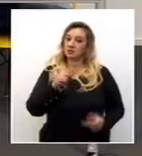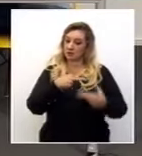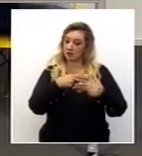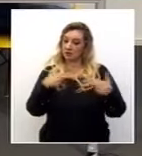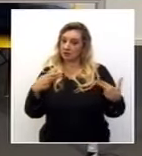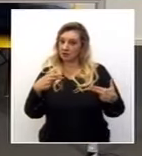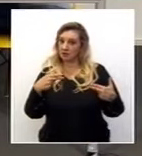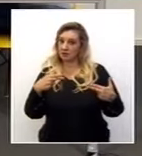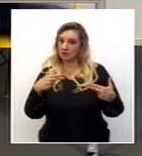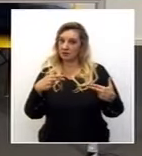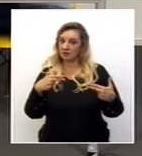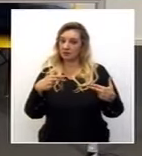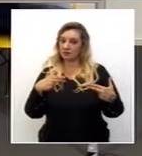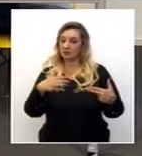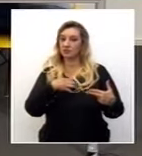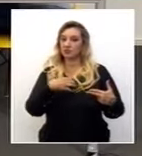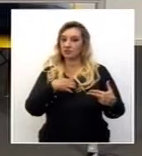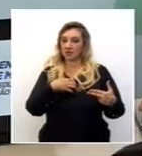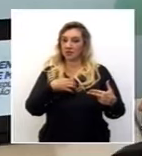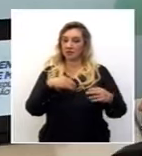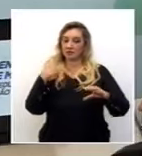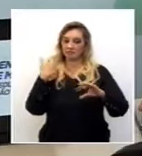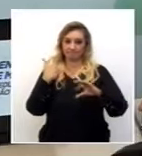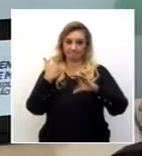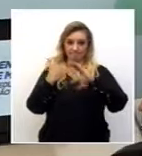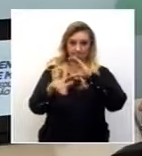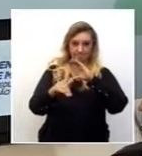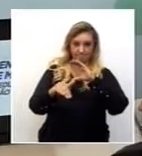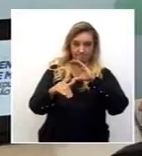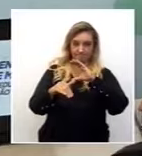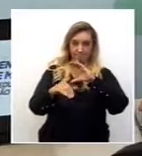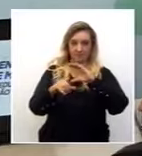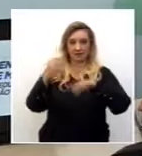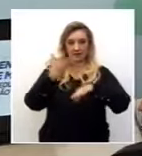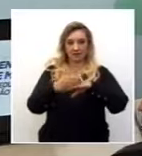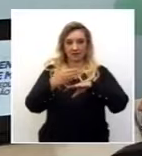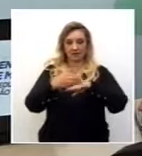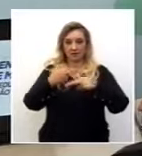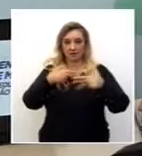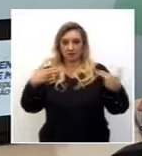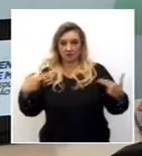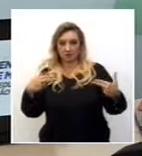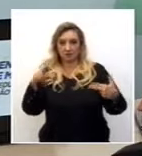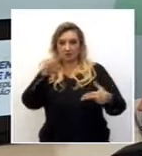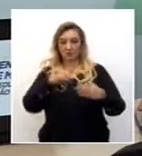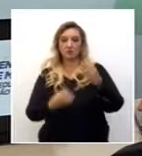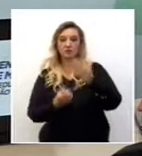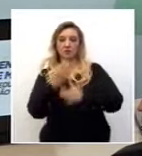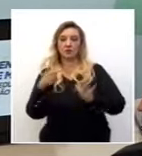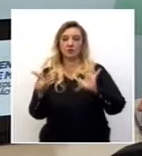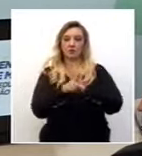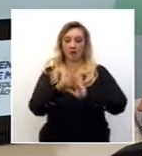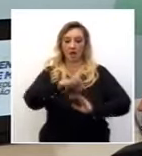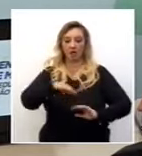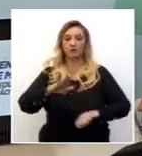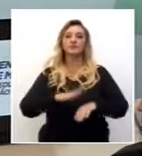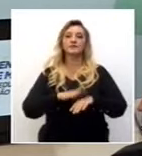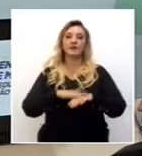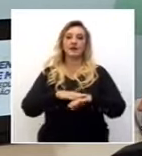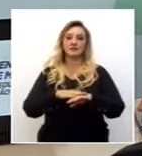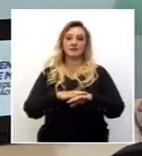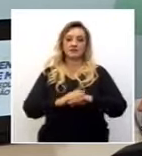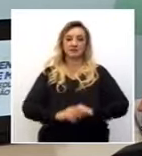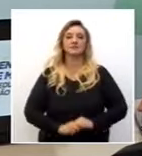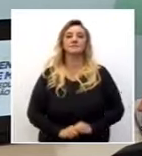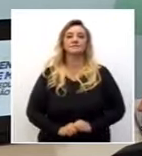ferramenta é o meio que vai ser enviado, né, essa atividade. E o instrumento é o que vai ser produzido pelo aluno, né? Sim. Então, por